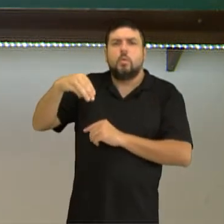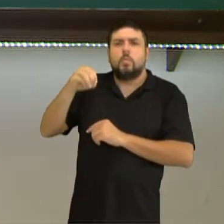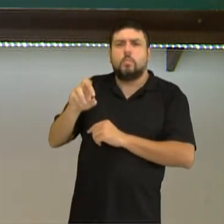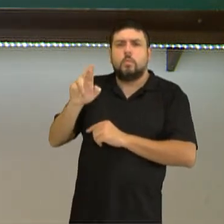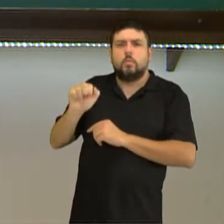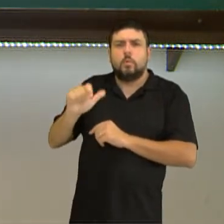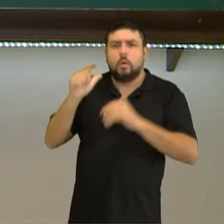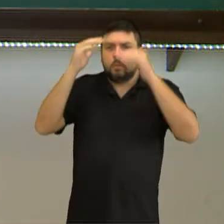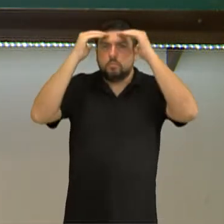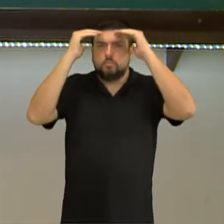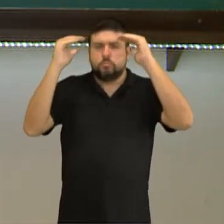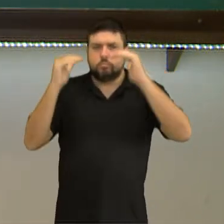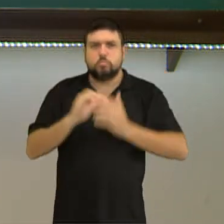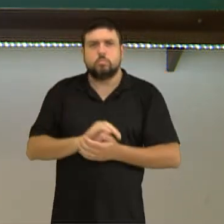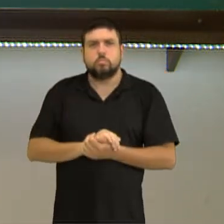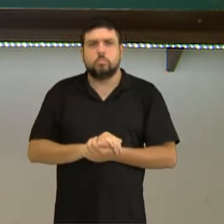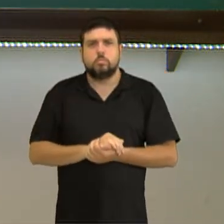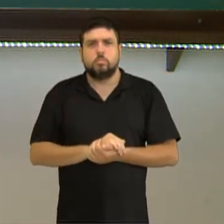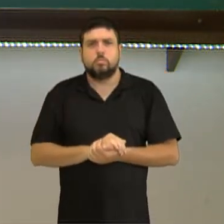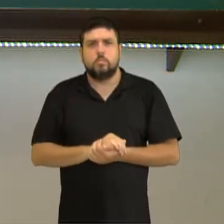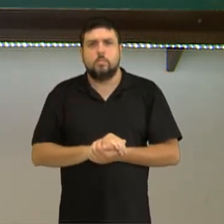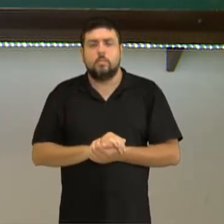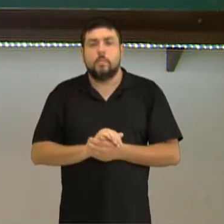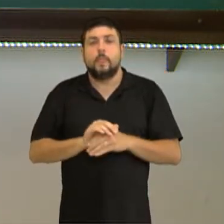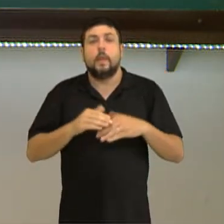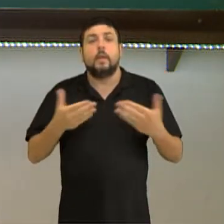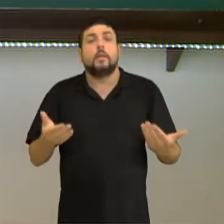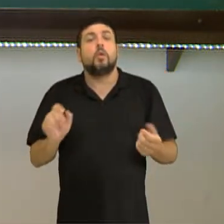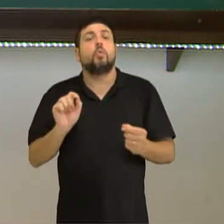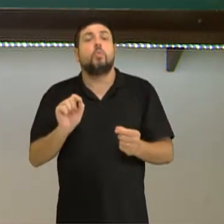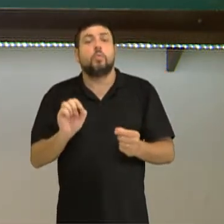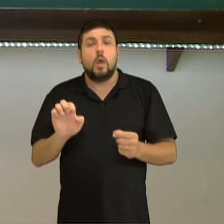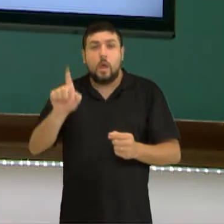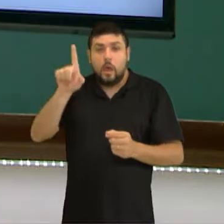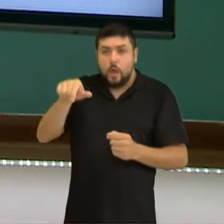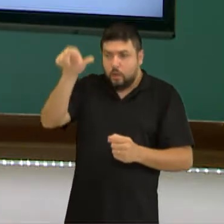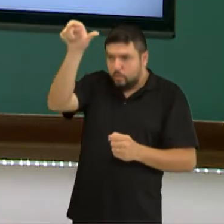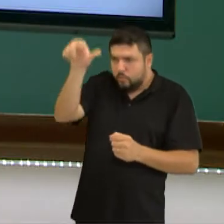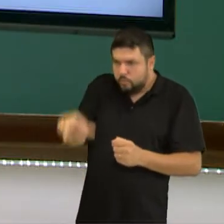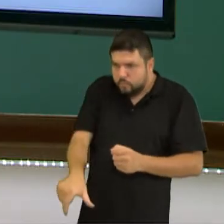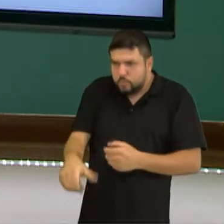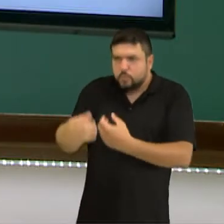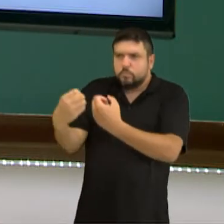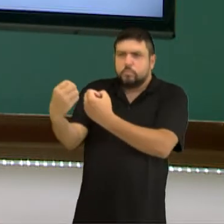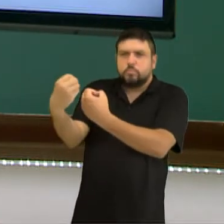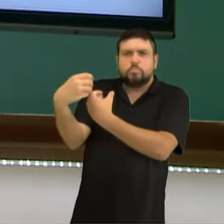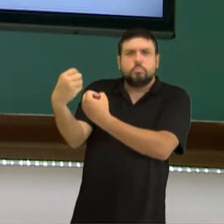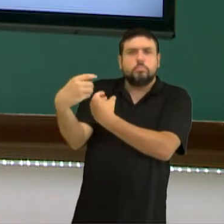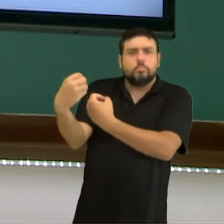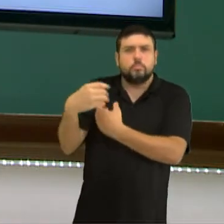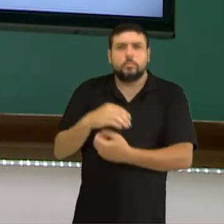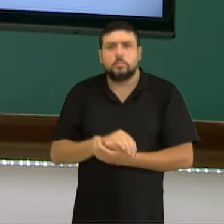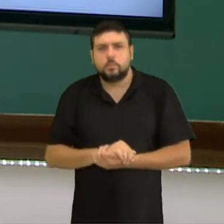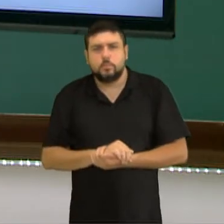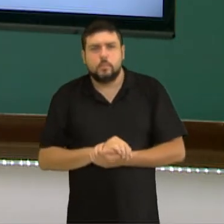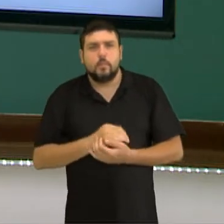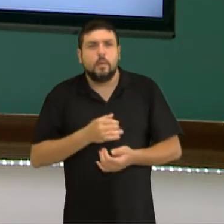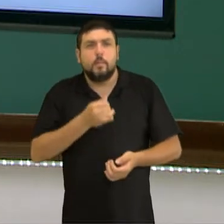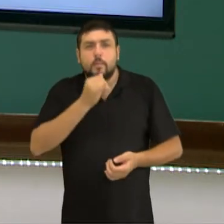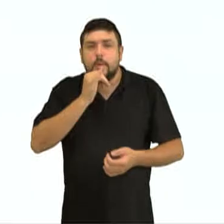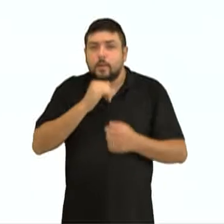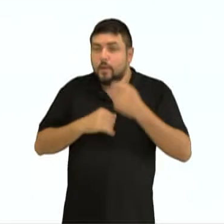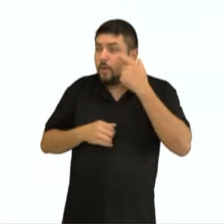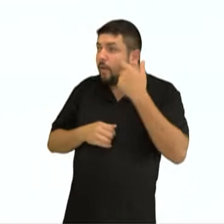Então, alguém te ensinou isso, como eu coloquei nesse exemplo que está aí do lado direito da sua tela. Alguém te ensinou